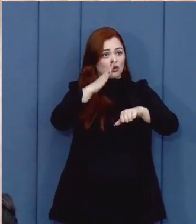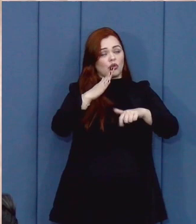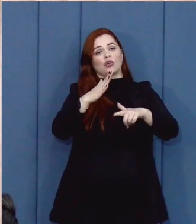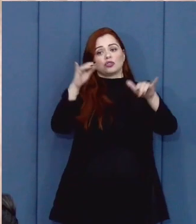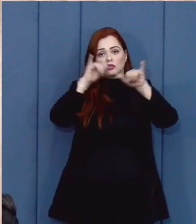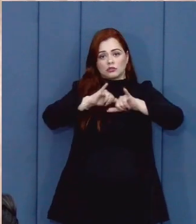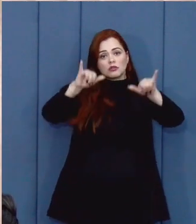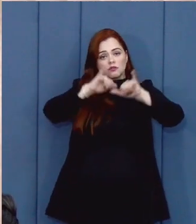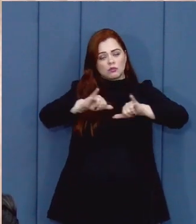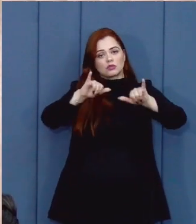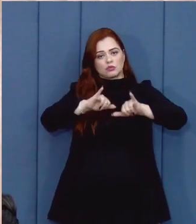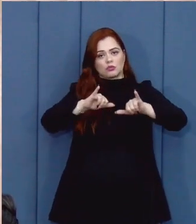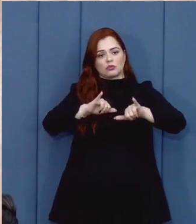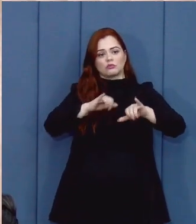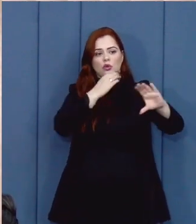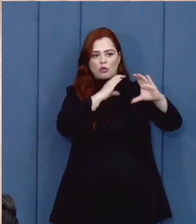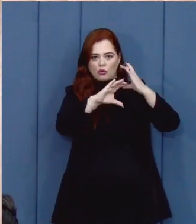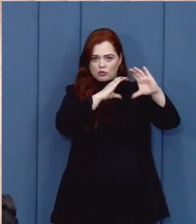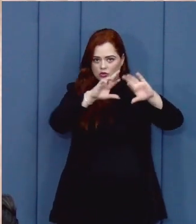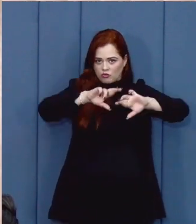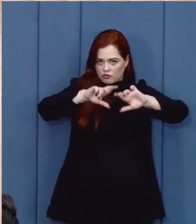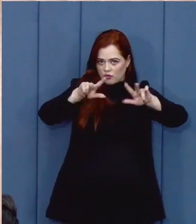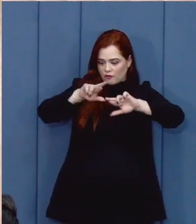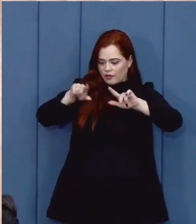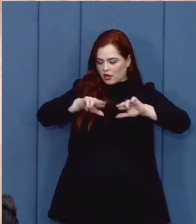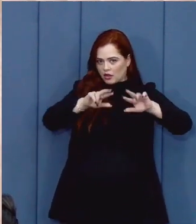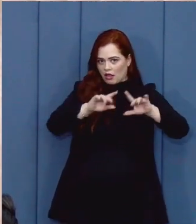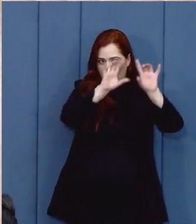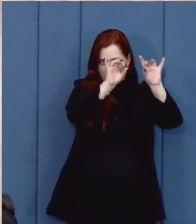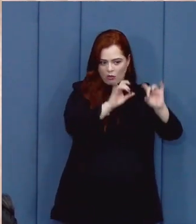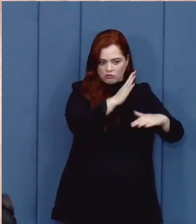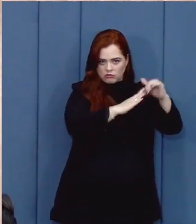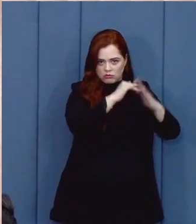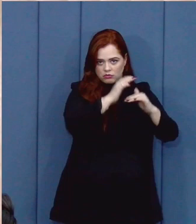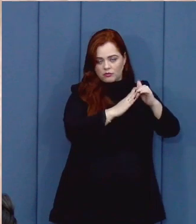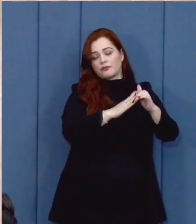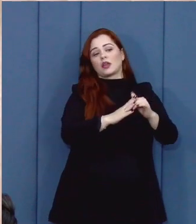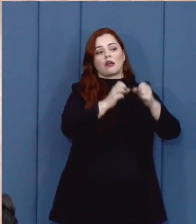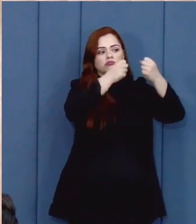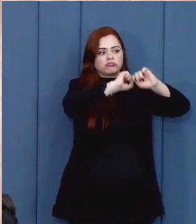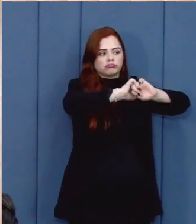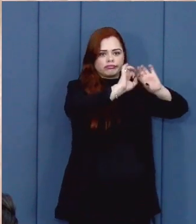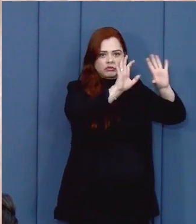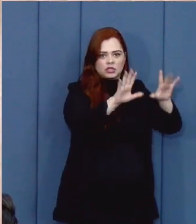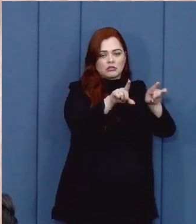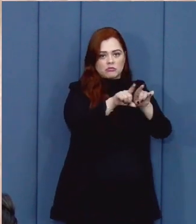de informações, comunicação de diferentes especialistas, com